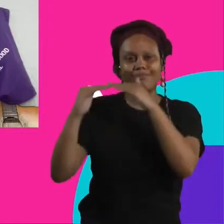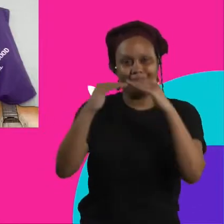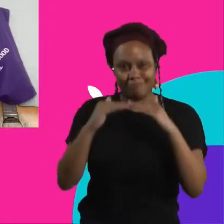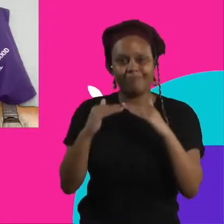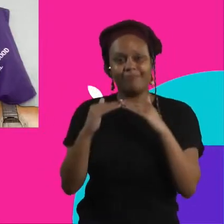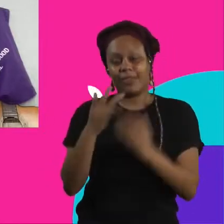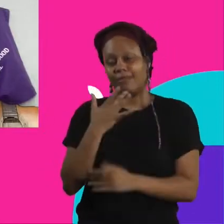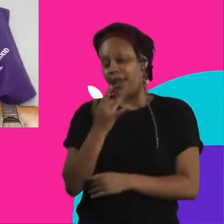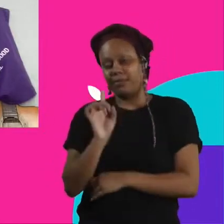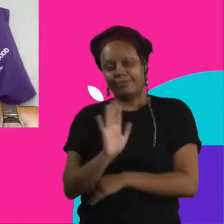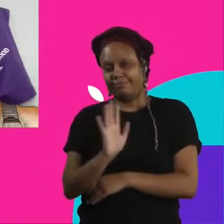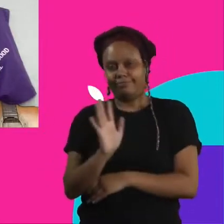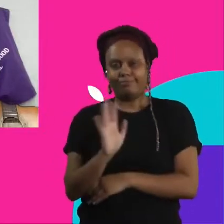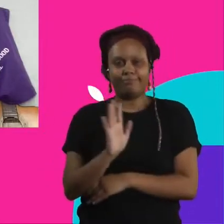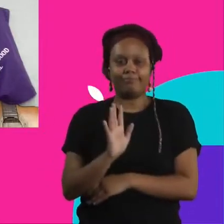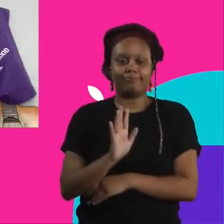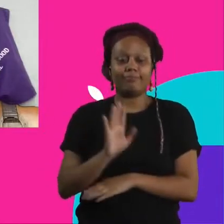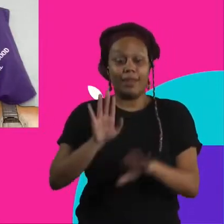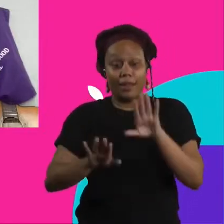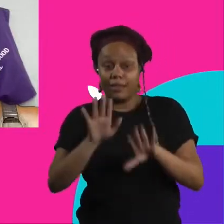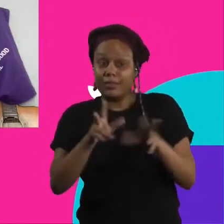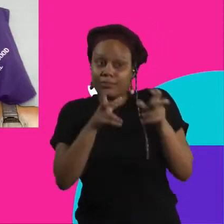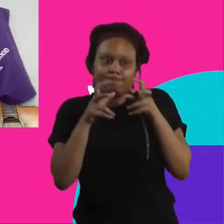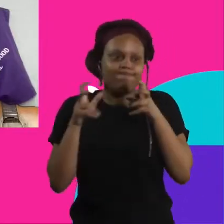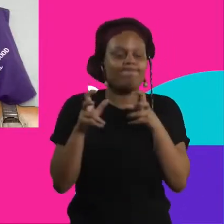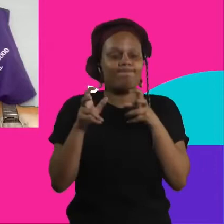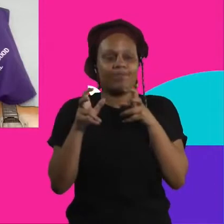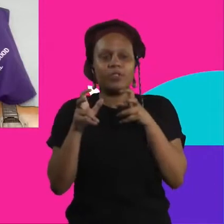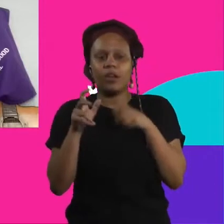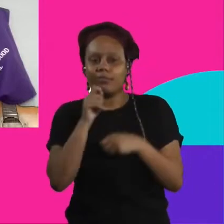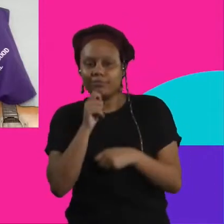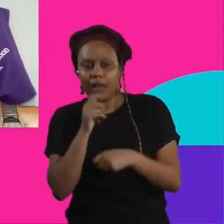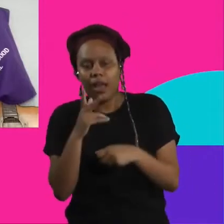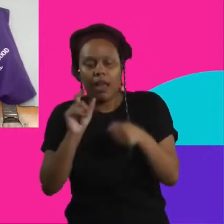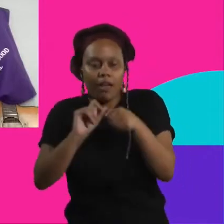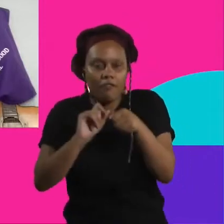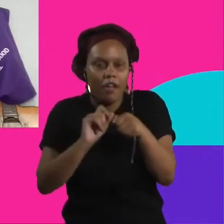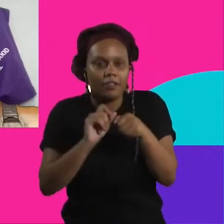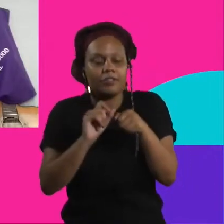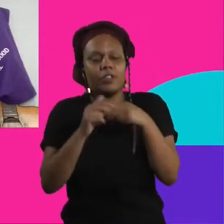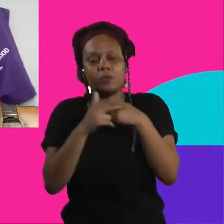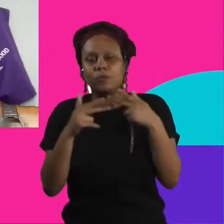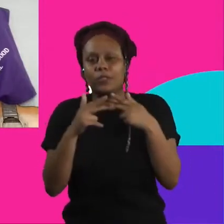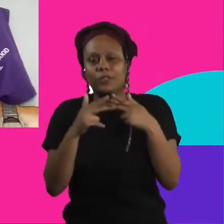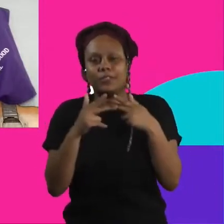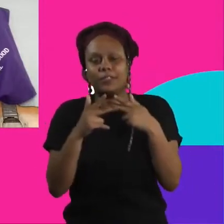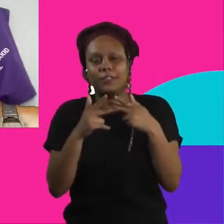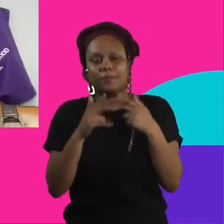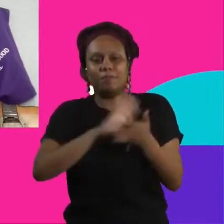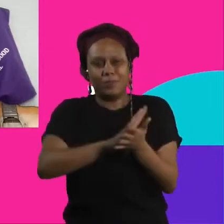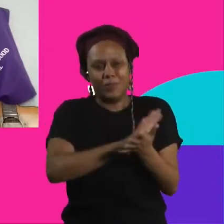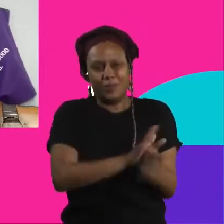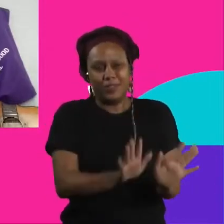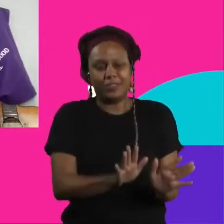gente menos espera, a gente também está repetindo padrões. Então, esse é um olhar bastante atento que a gente tem. E atrás de